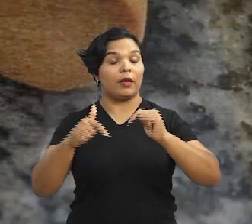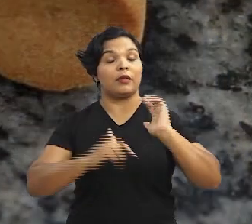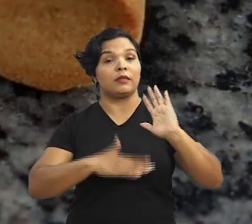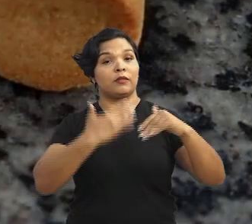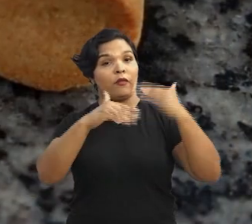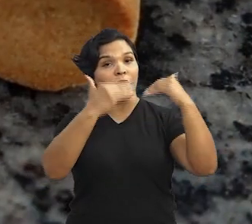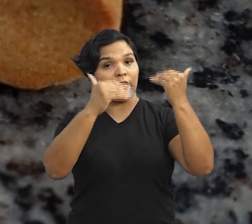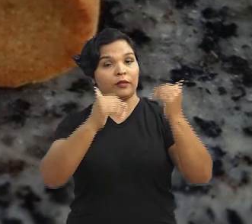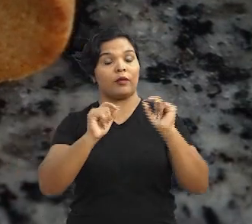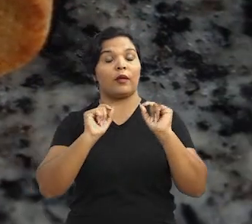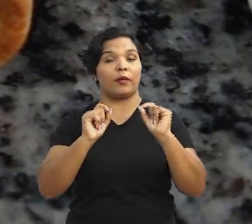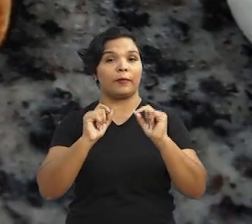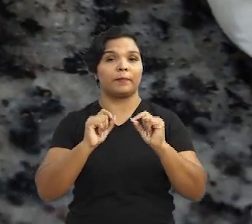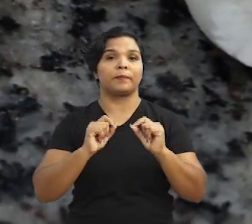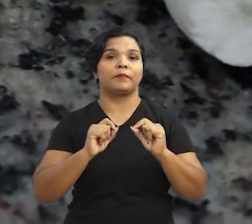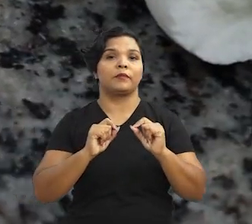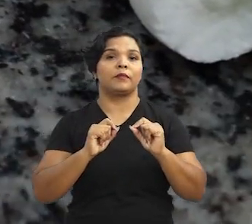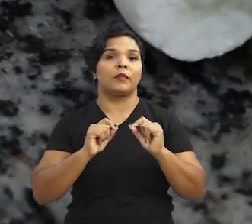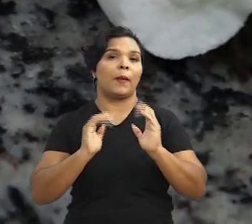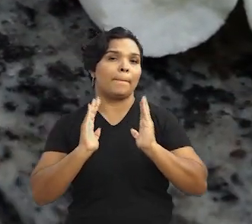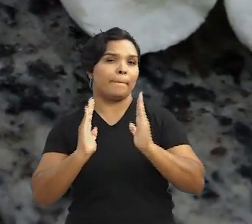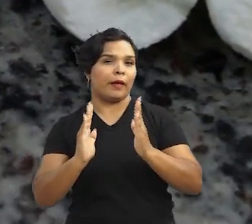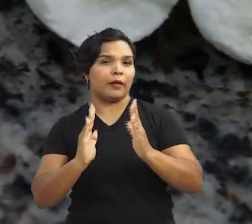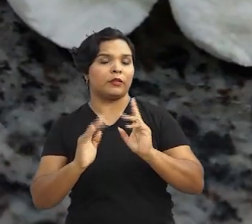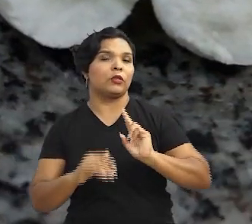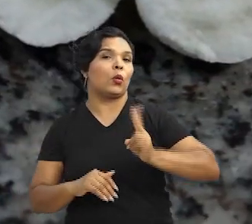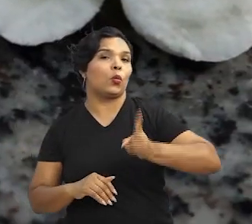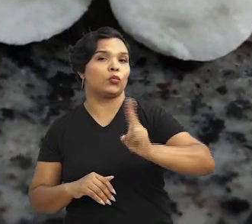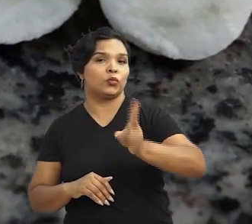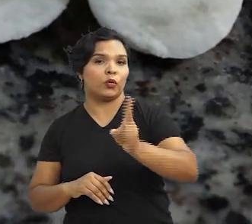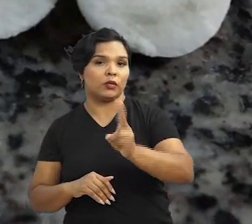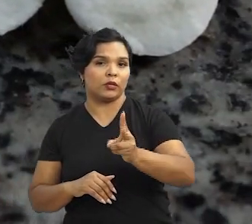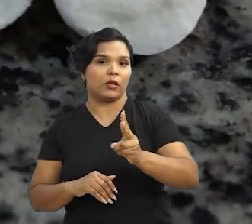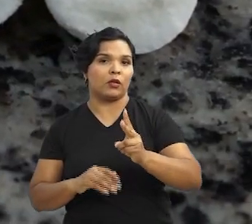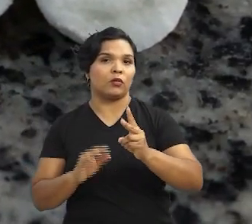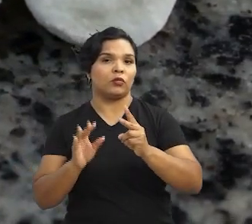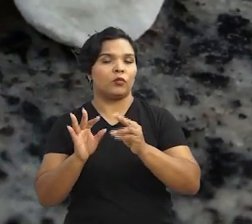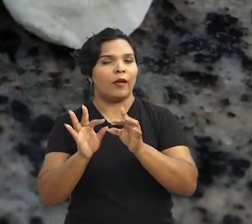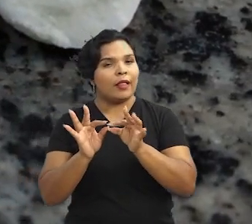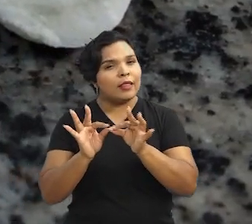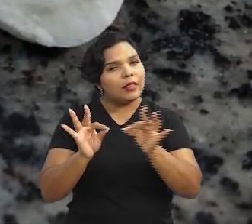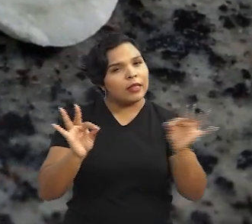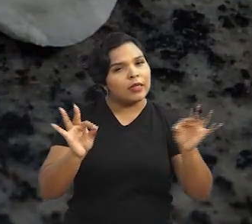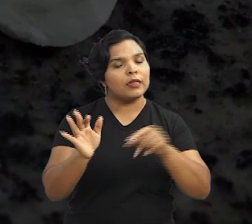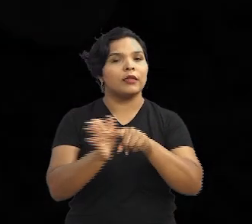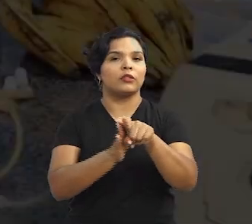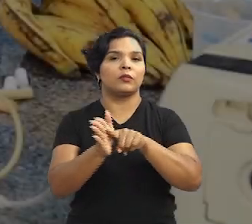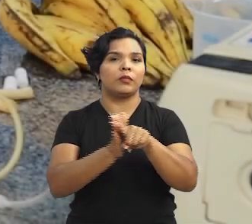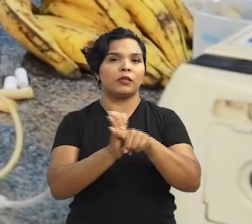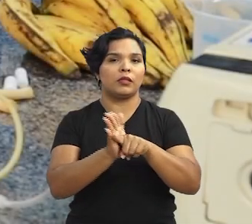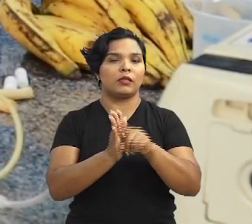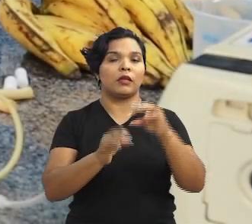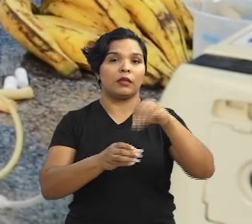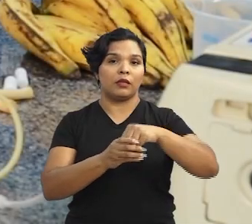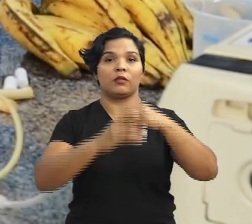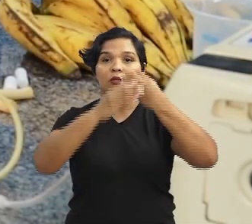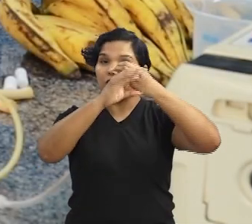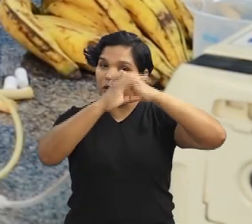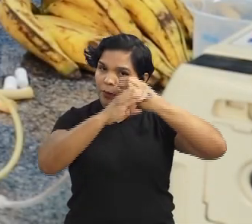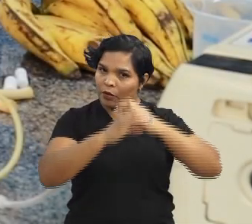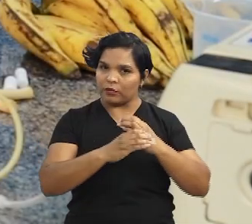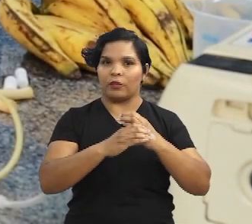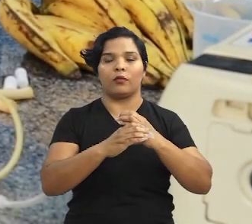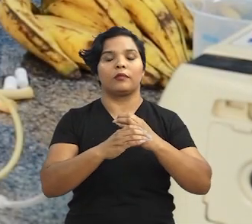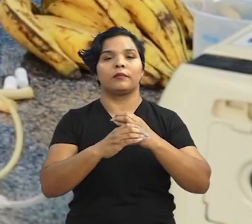Esse trabalho que a gente está desenvolvendo, né, ele é parte e continuação de uma linha de pesquisa que a gente tem aqui em nosso